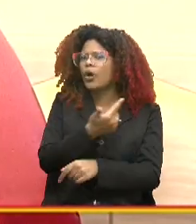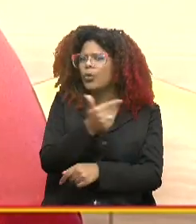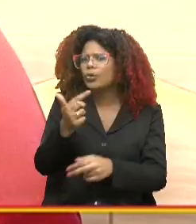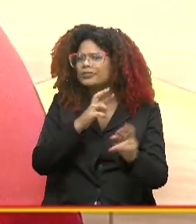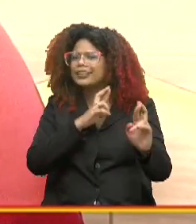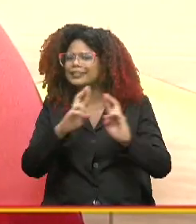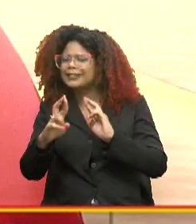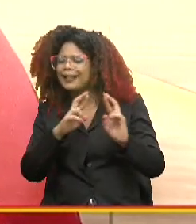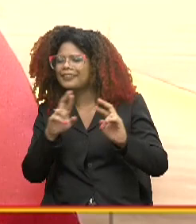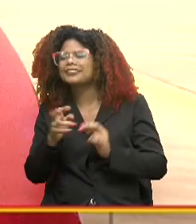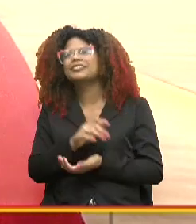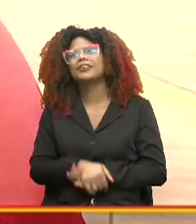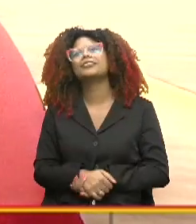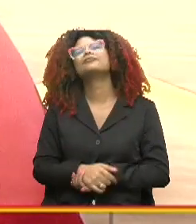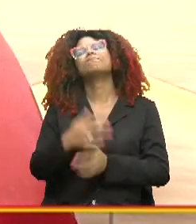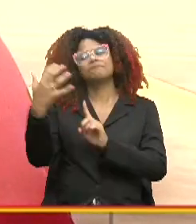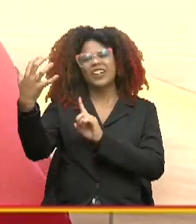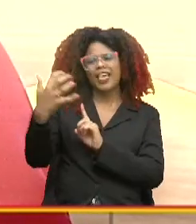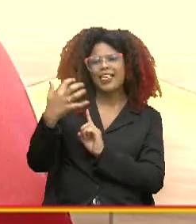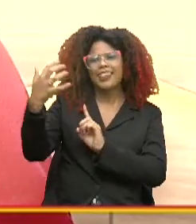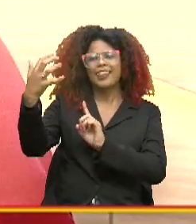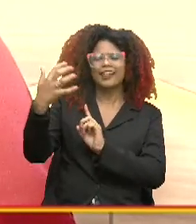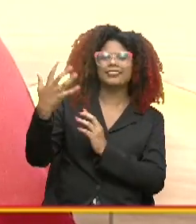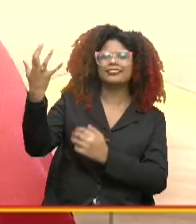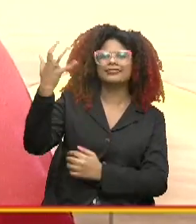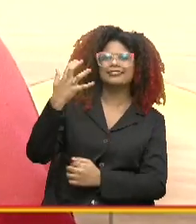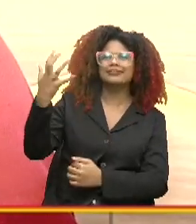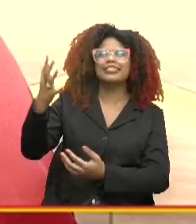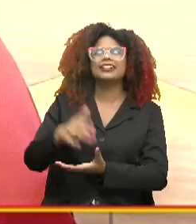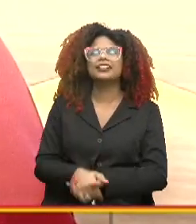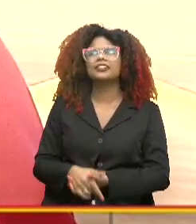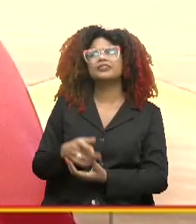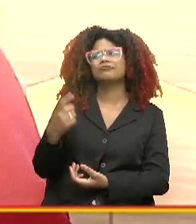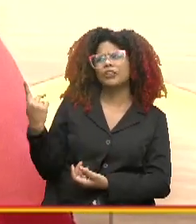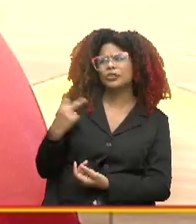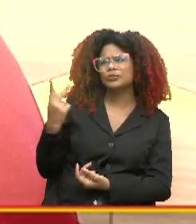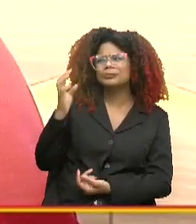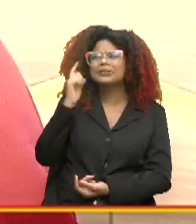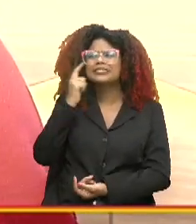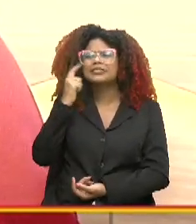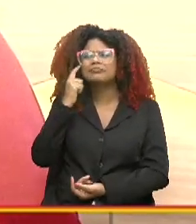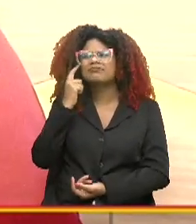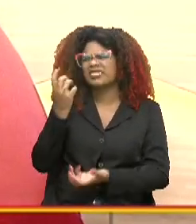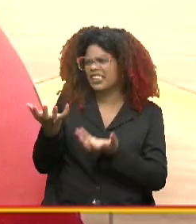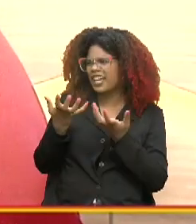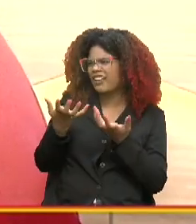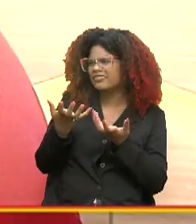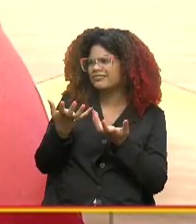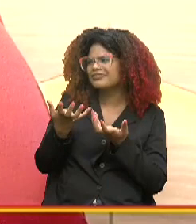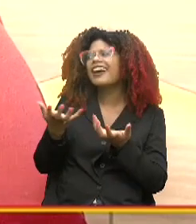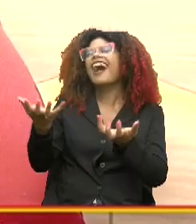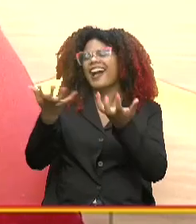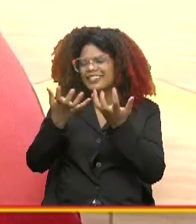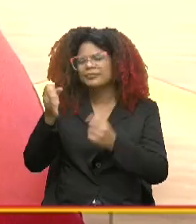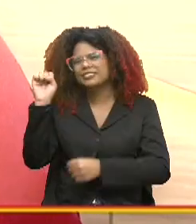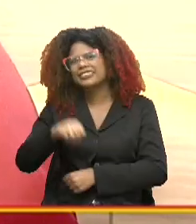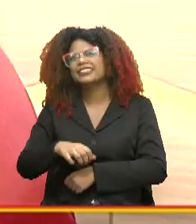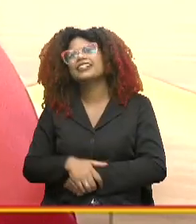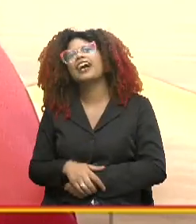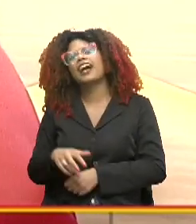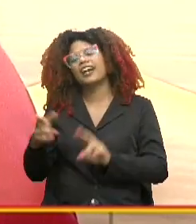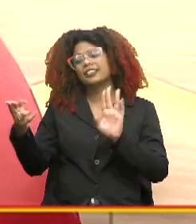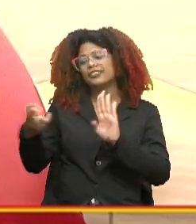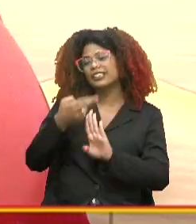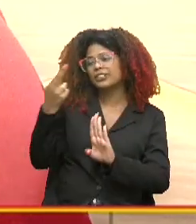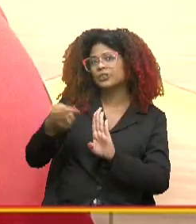outras relações Então veio essa pressão E aí nós mesmo começamos a pensar será que a gente não quer queremos E aí vem em maio a